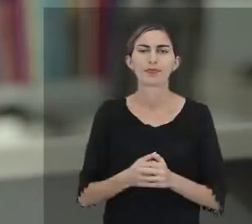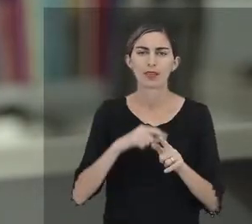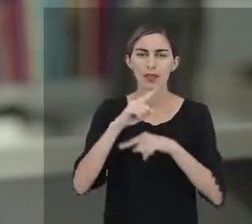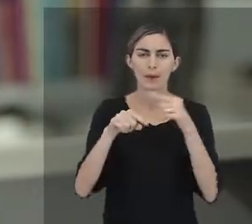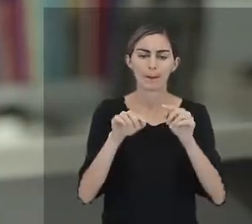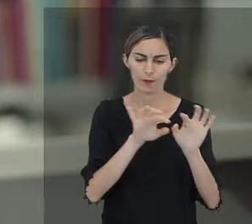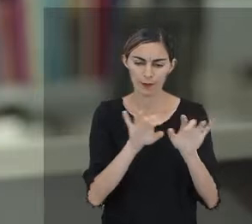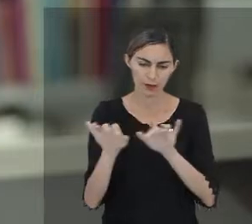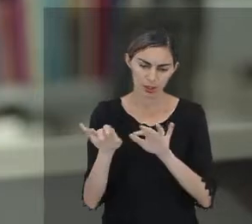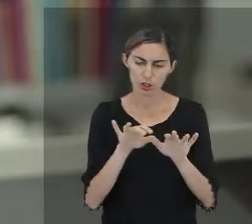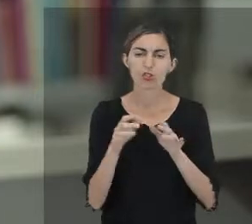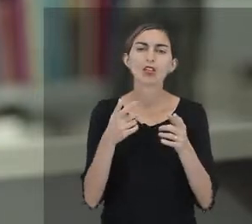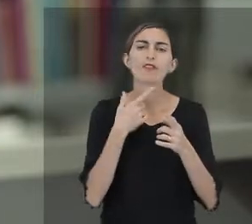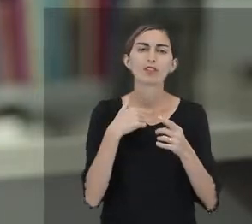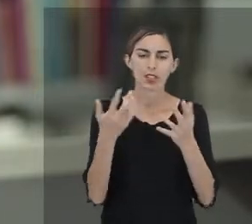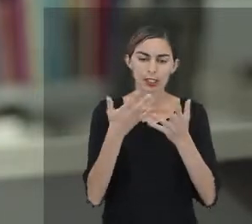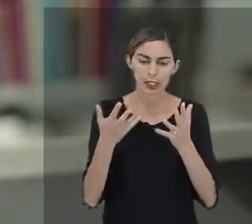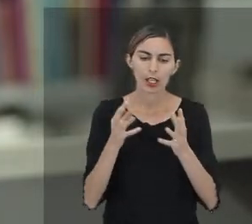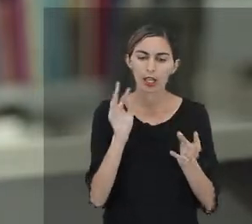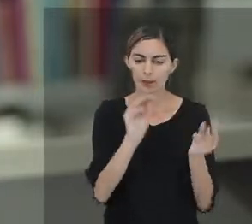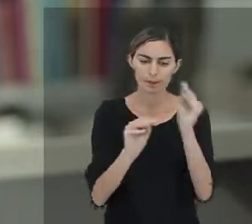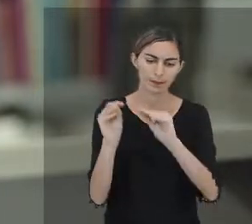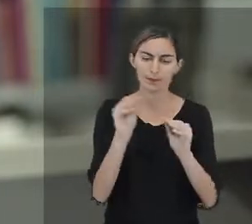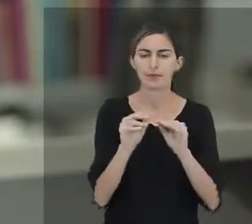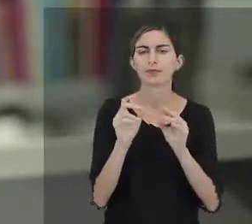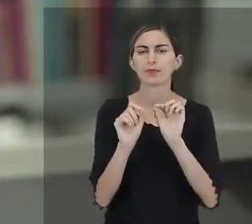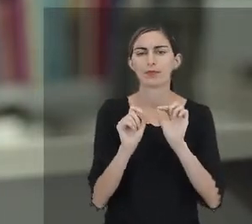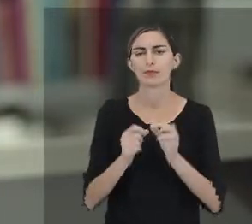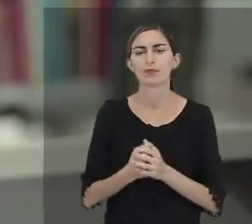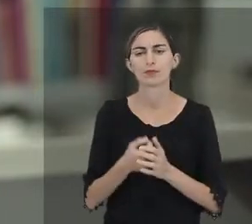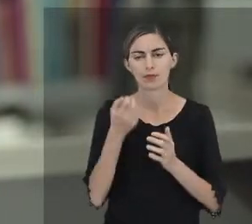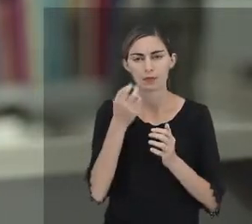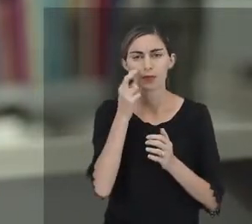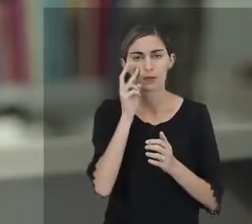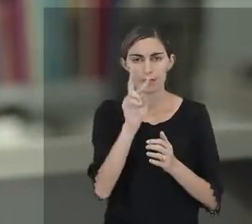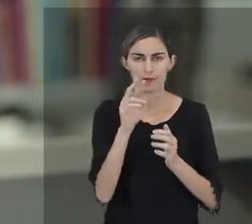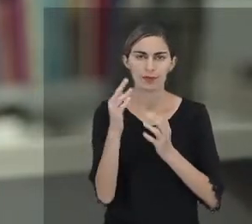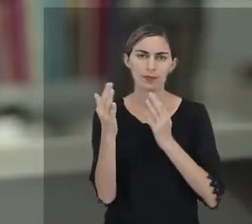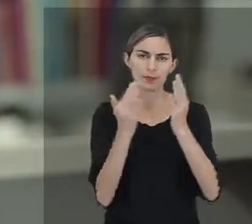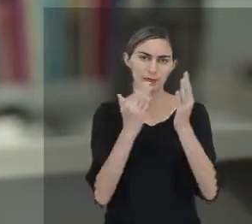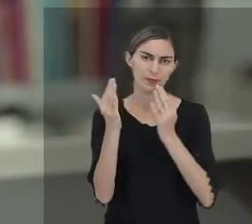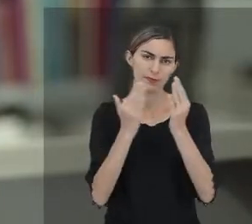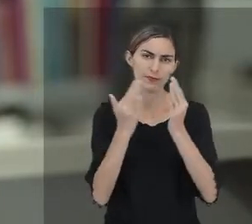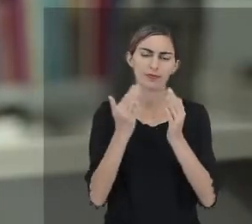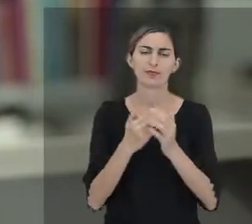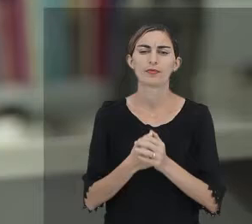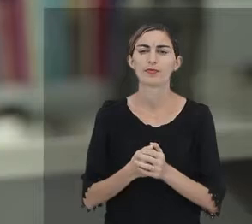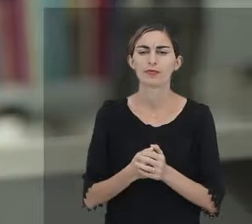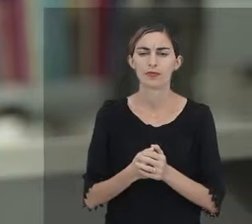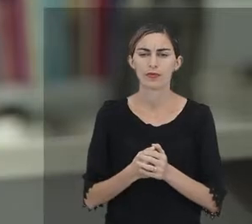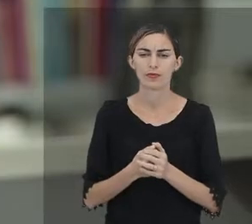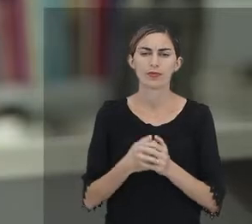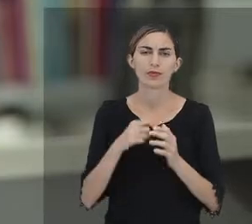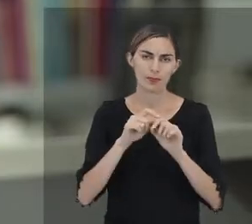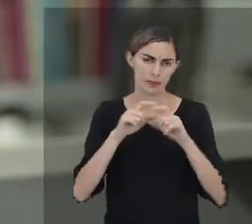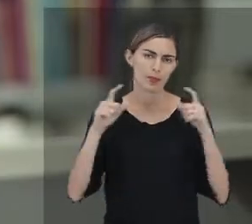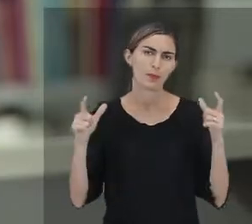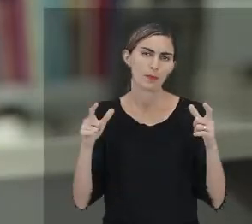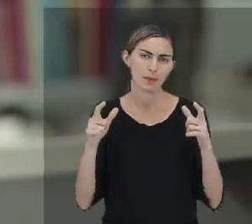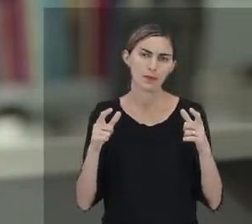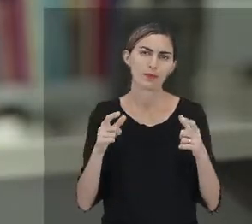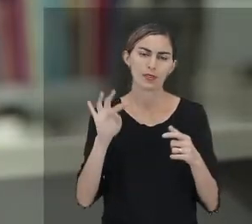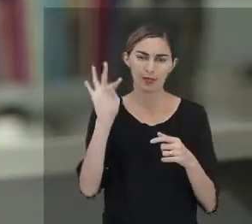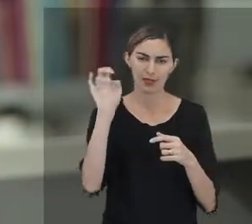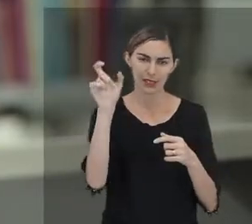vai digitar o que ele quer naquele campo. Então aqui também a gente pode ver um exemplo. Geralmente, assim, na maioria das vezes o